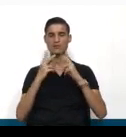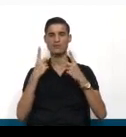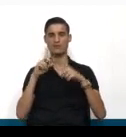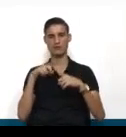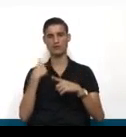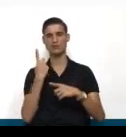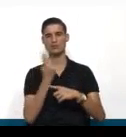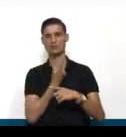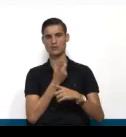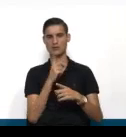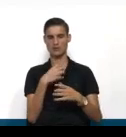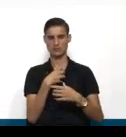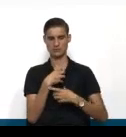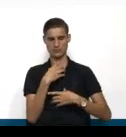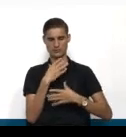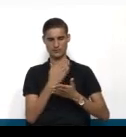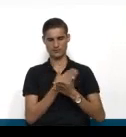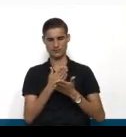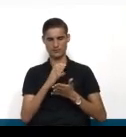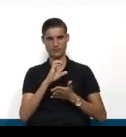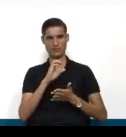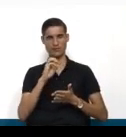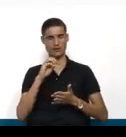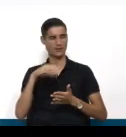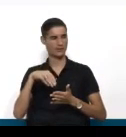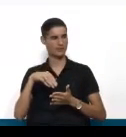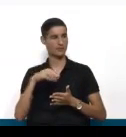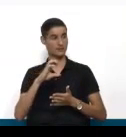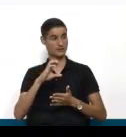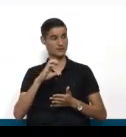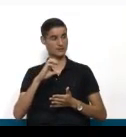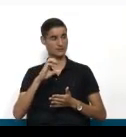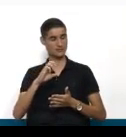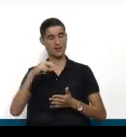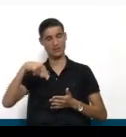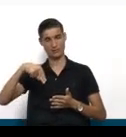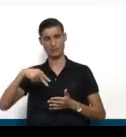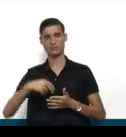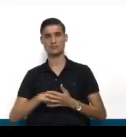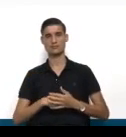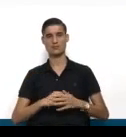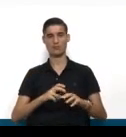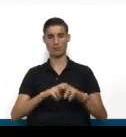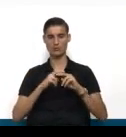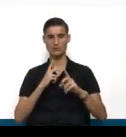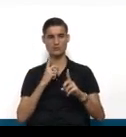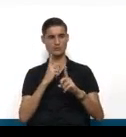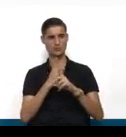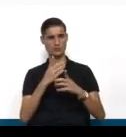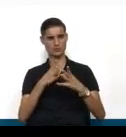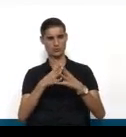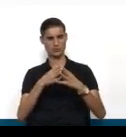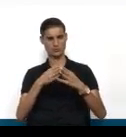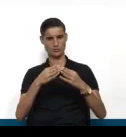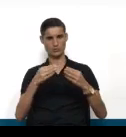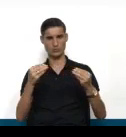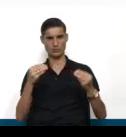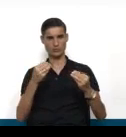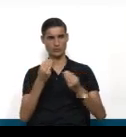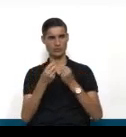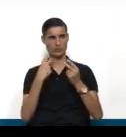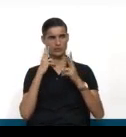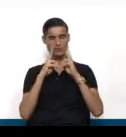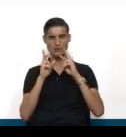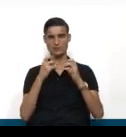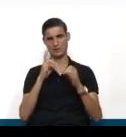é a minha constante Cn. Então, portanto, para encontrar a solução dessa equação, supondo